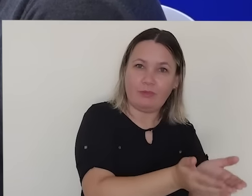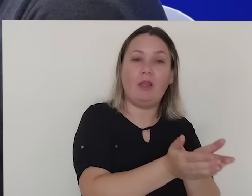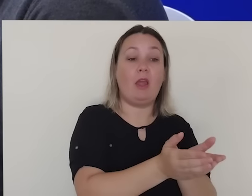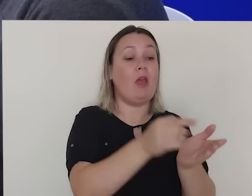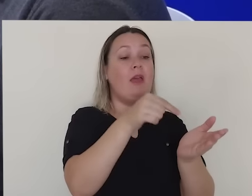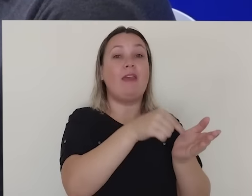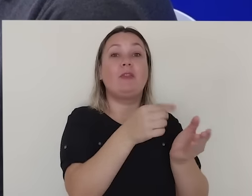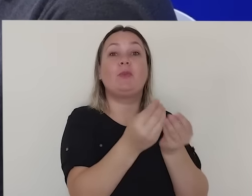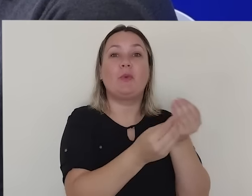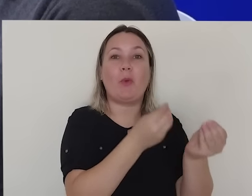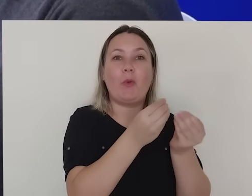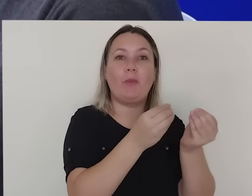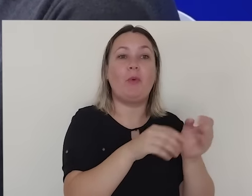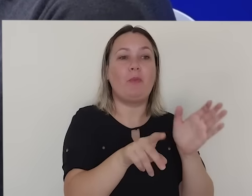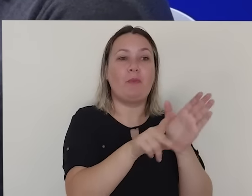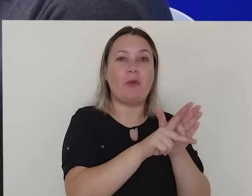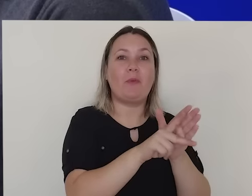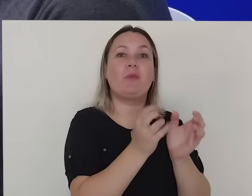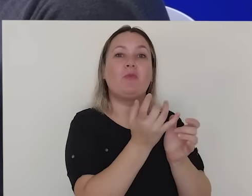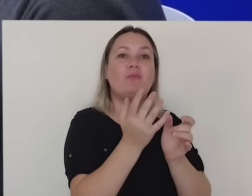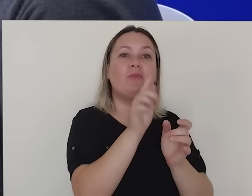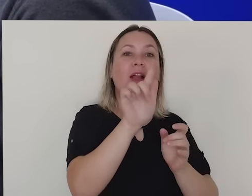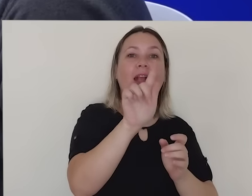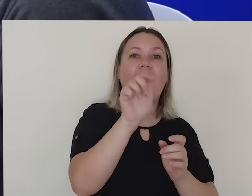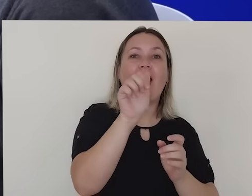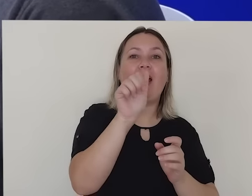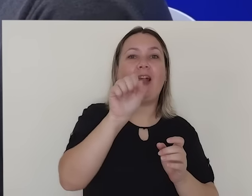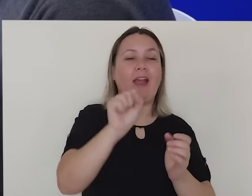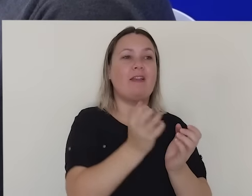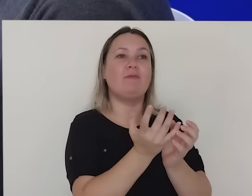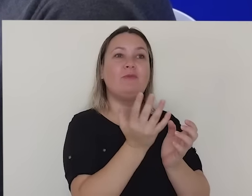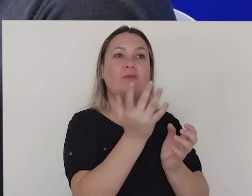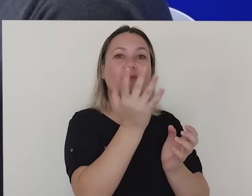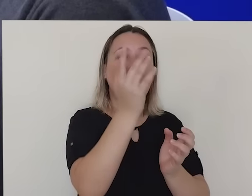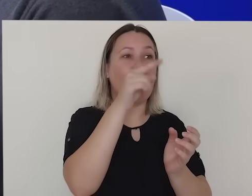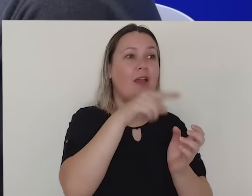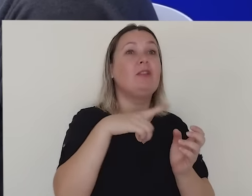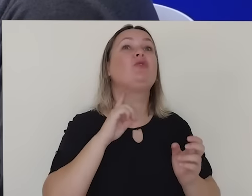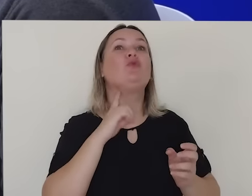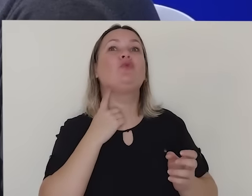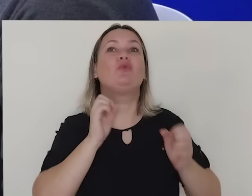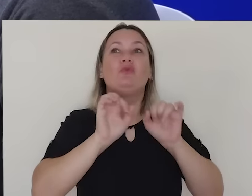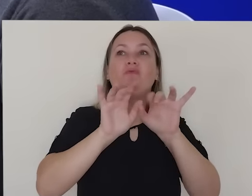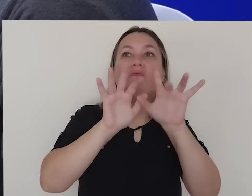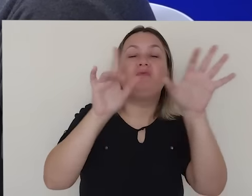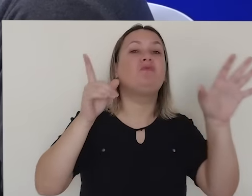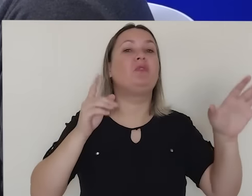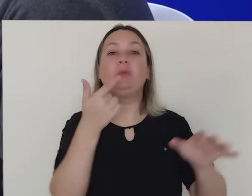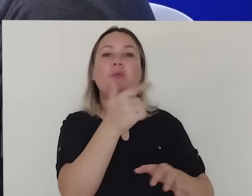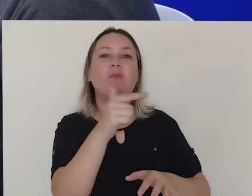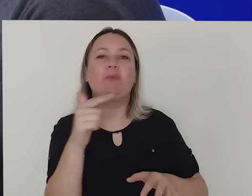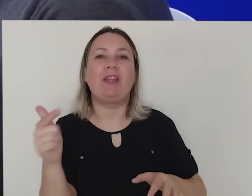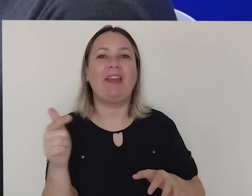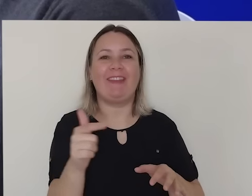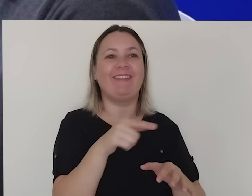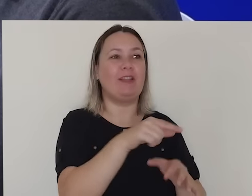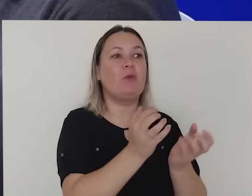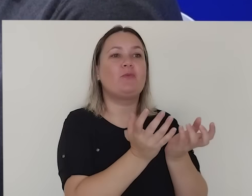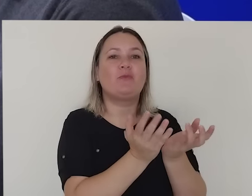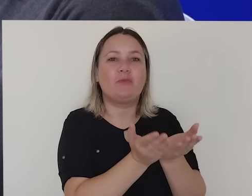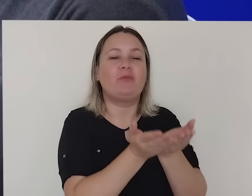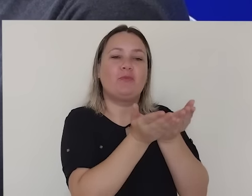gás então não queima óleo diesel não não tem risco de poluir os oceanos o ar com a queima desse combustível fóssil né são